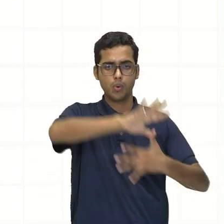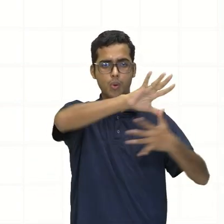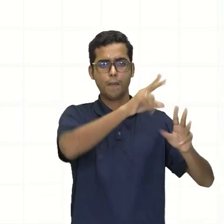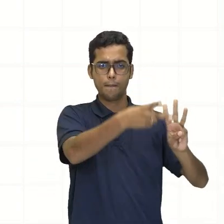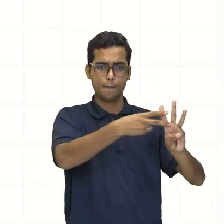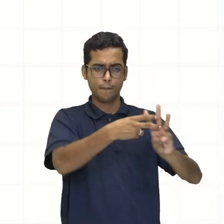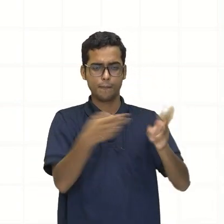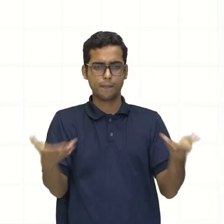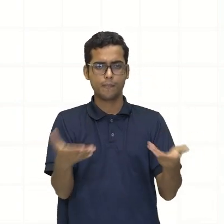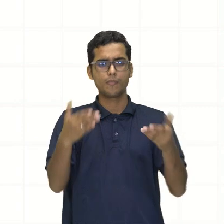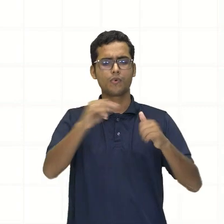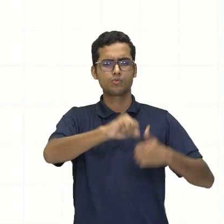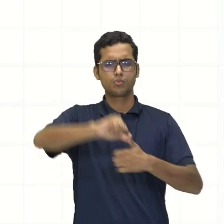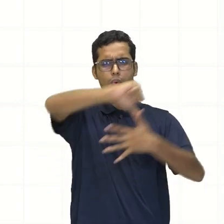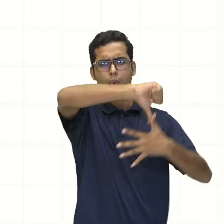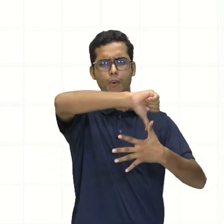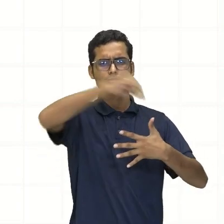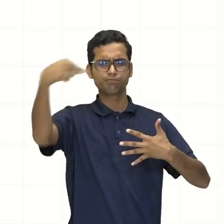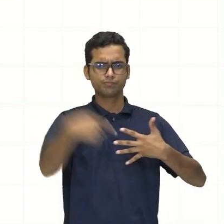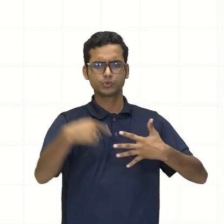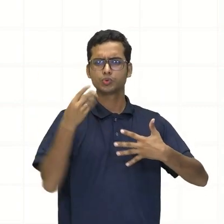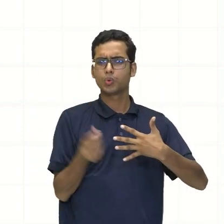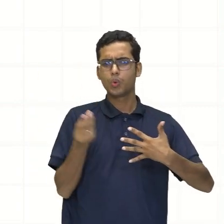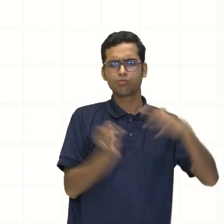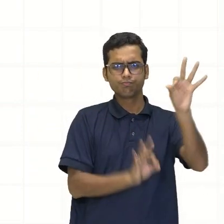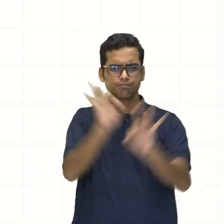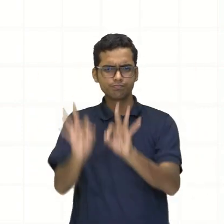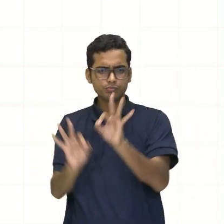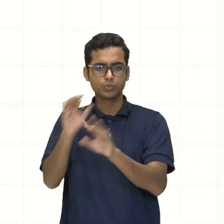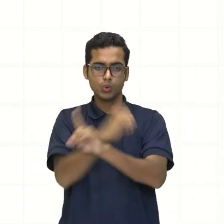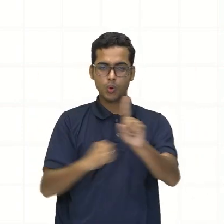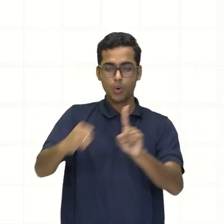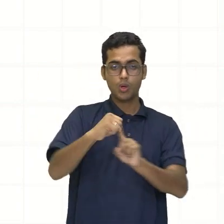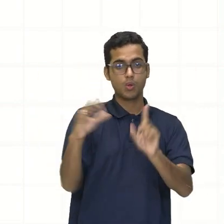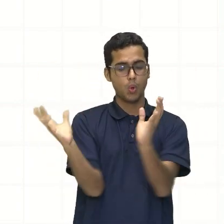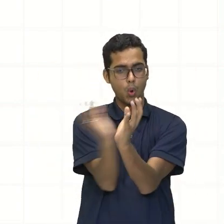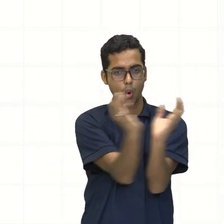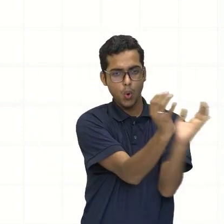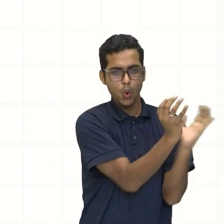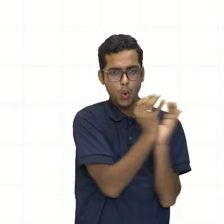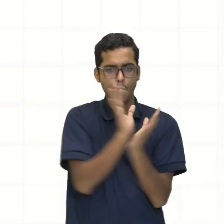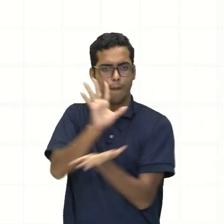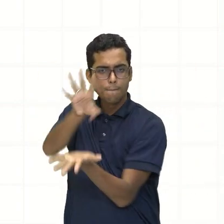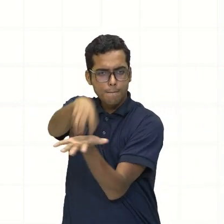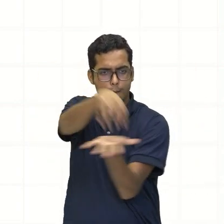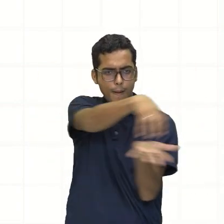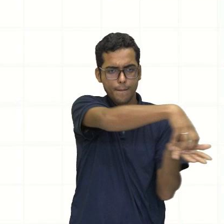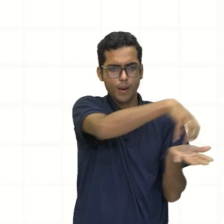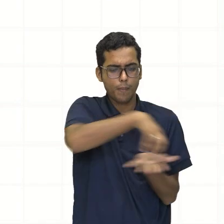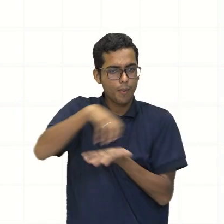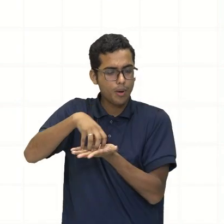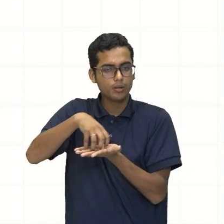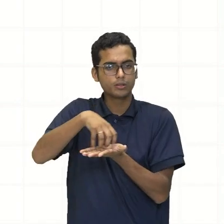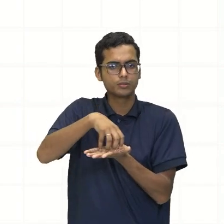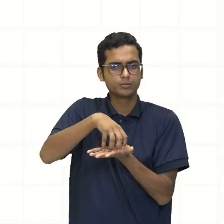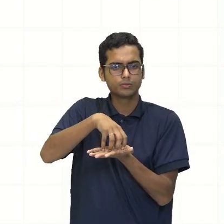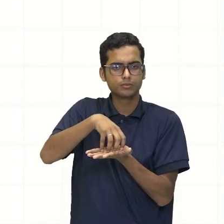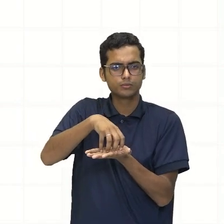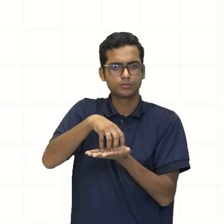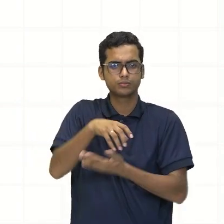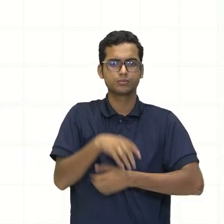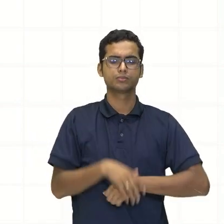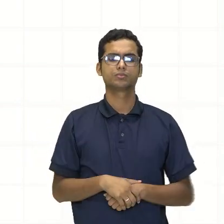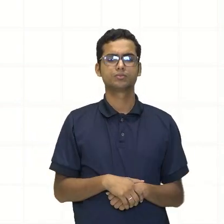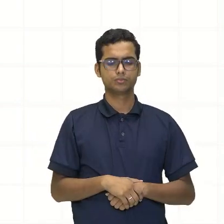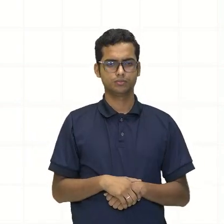Sul. Como é que estavam organizados? Em grupos tribais, certo? Nem todos os